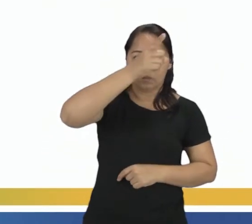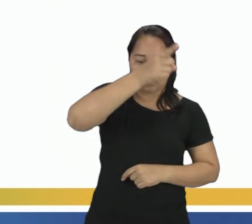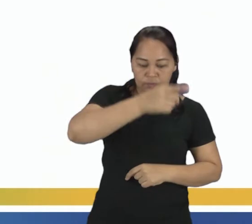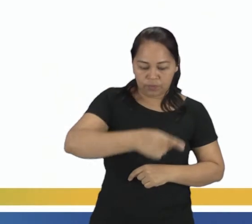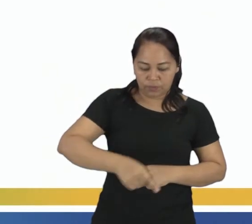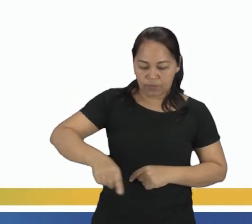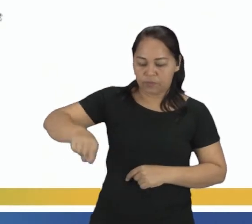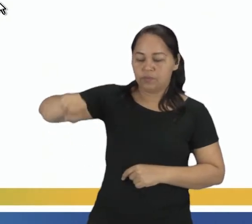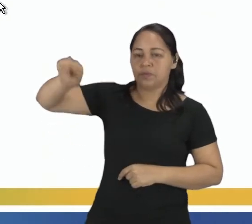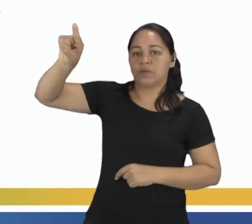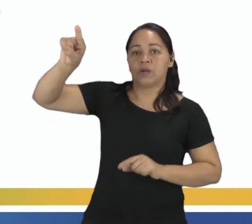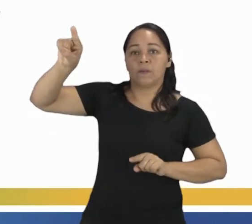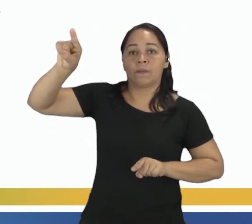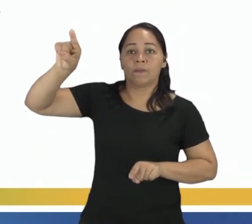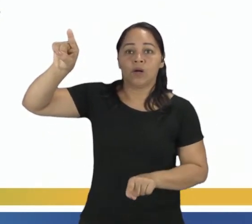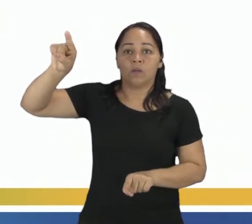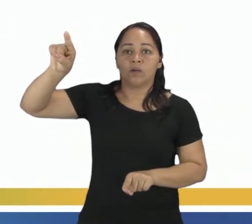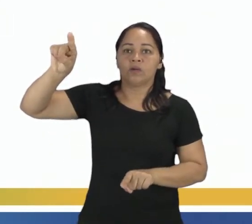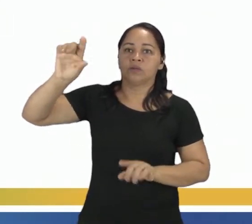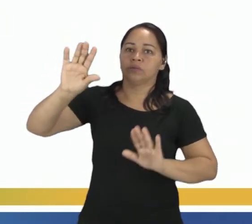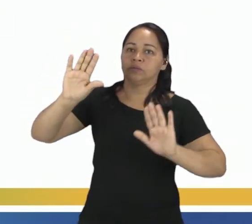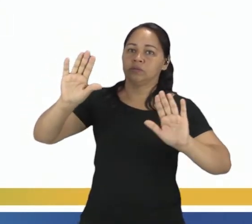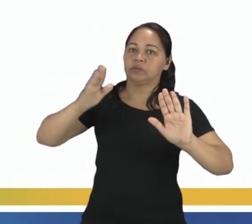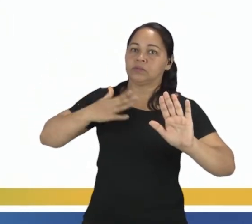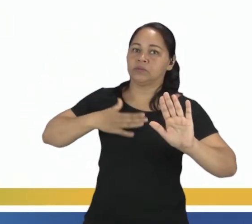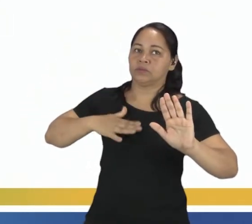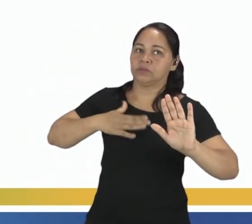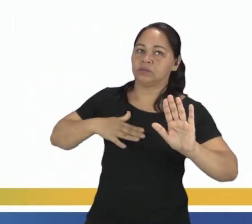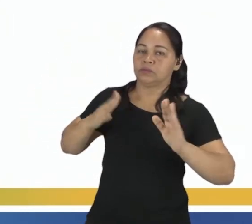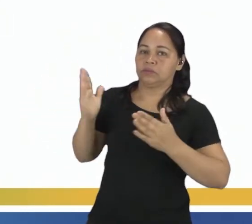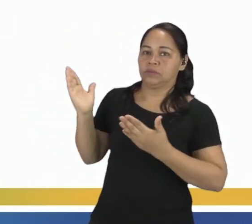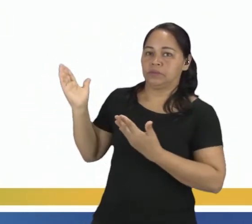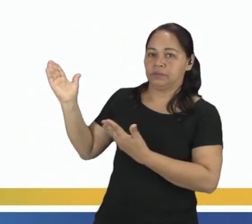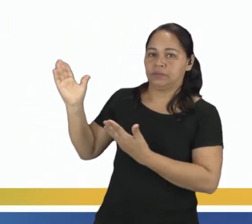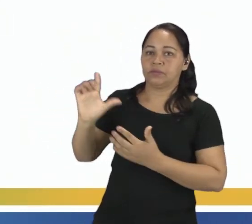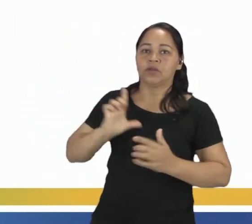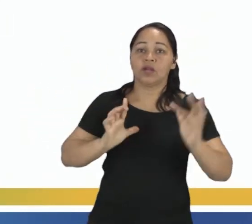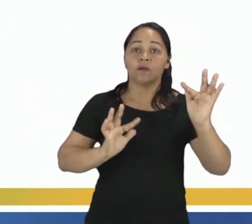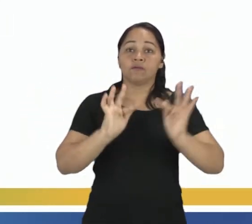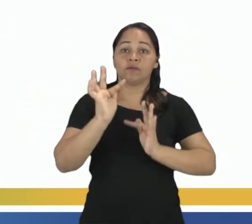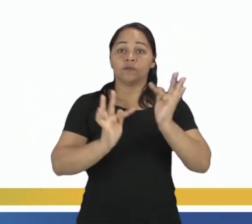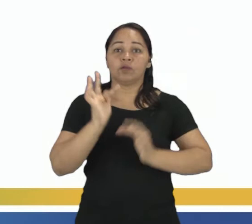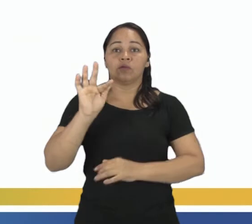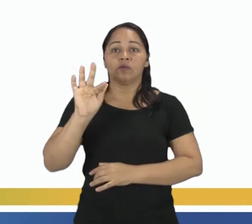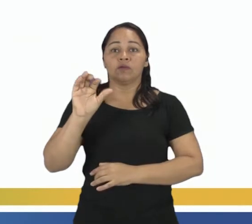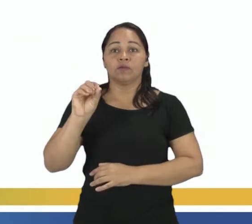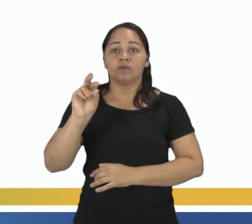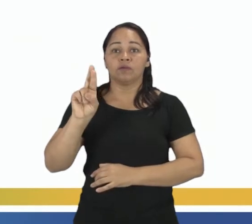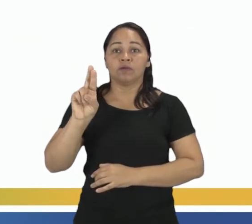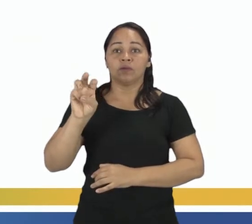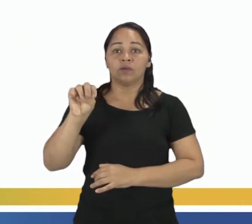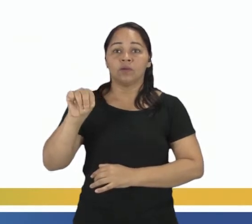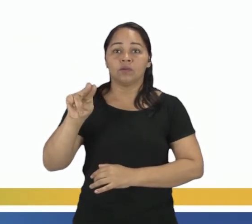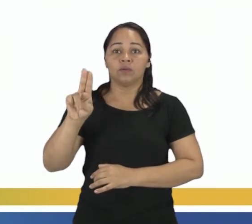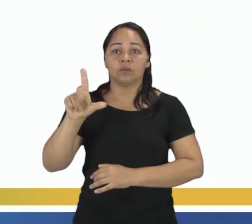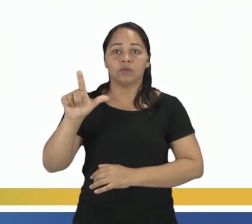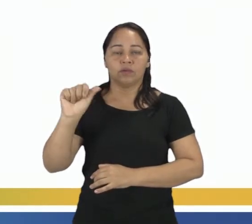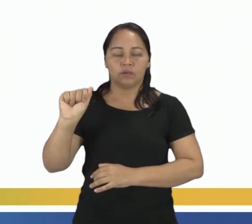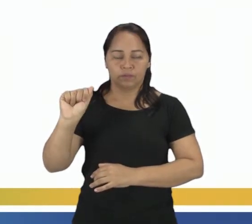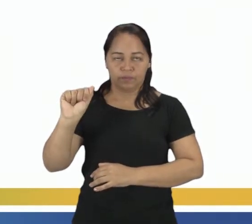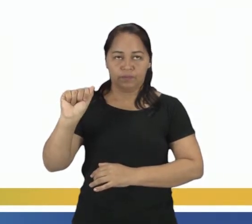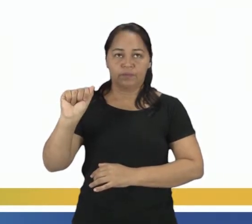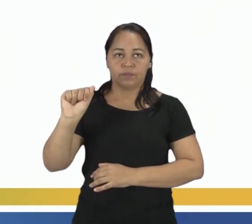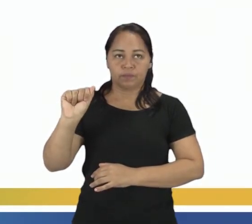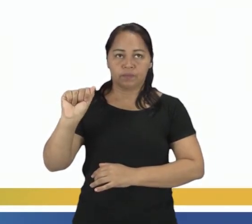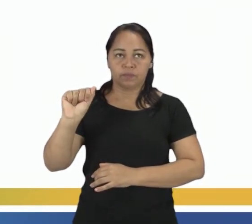As coordenadas do vértice, elas sempre serão determinadas pelo x do vértice e o y do